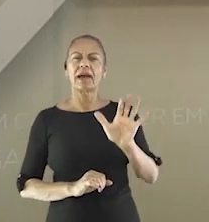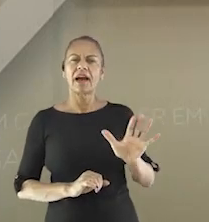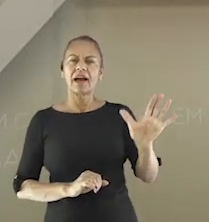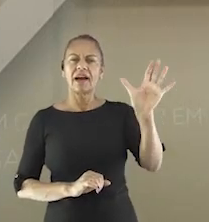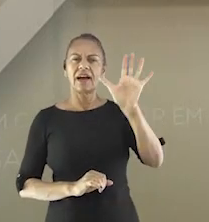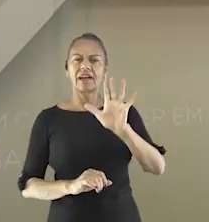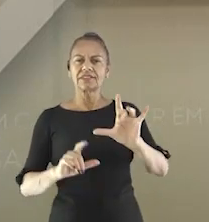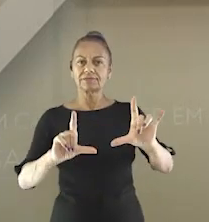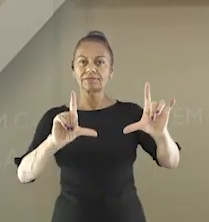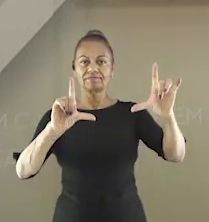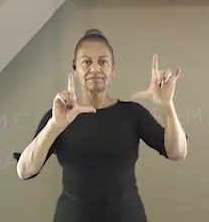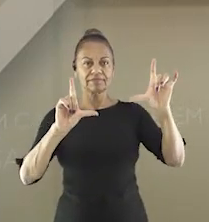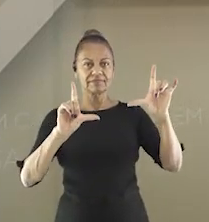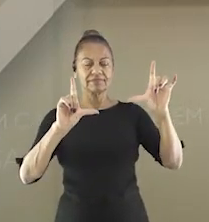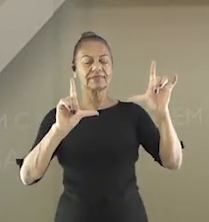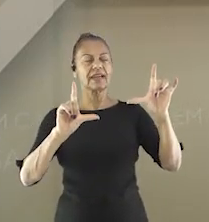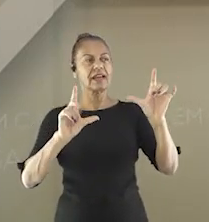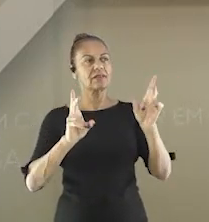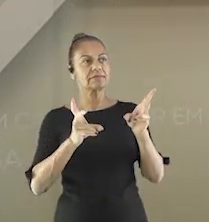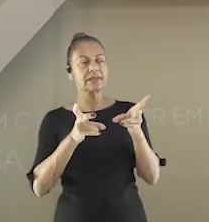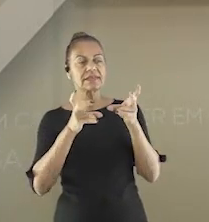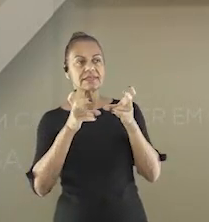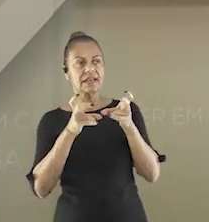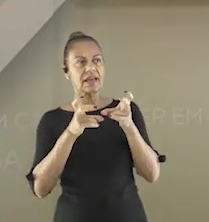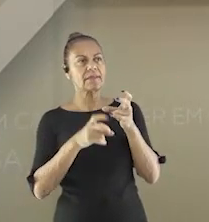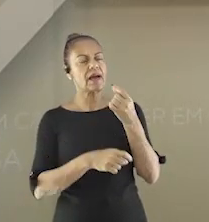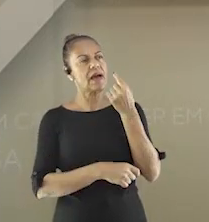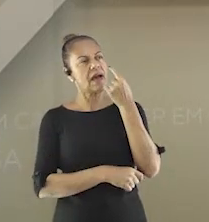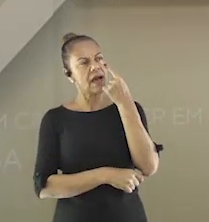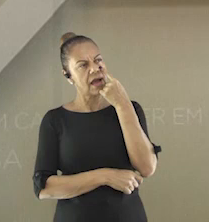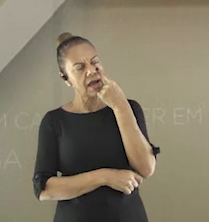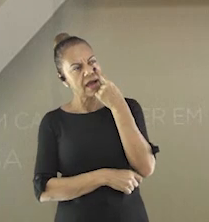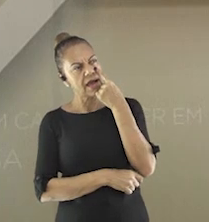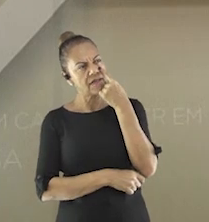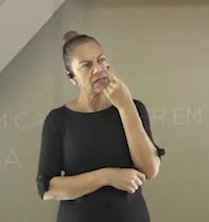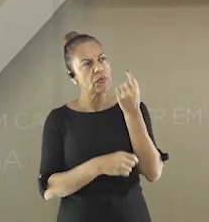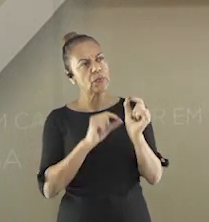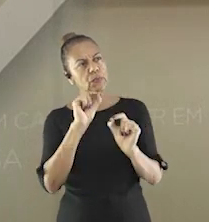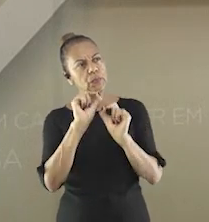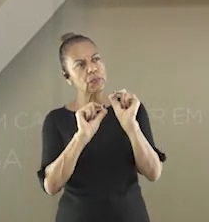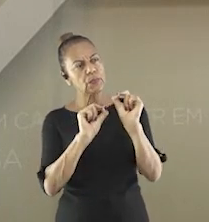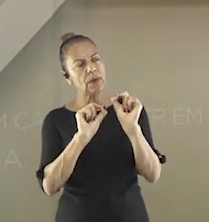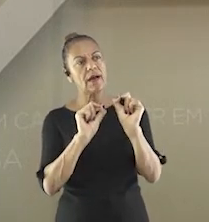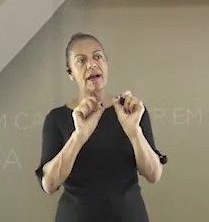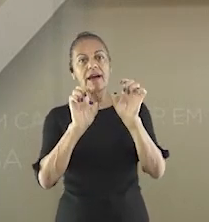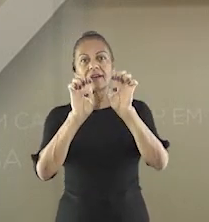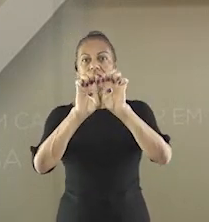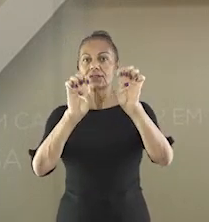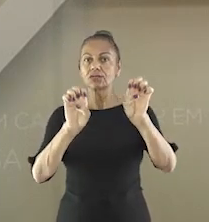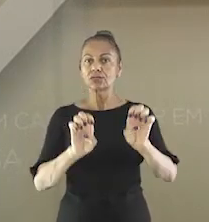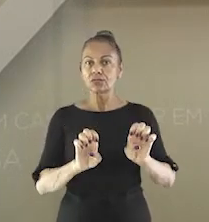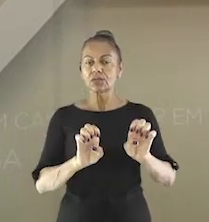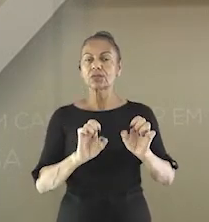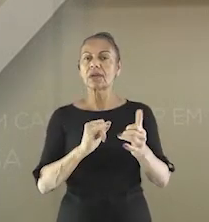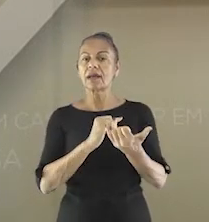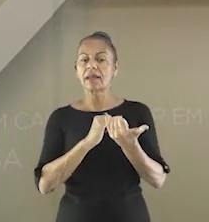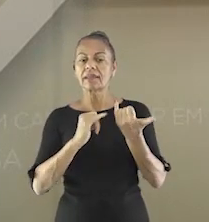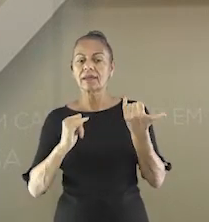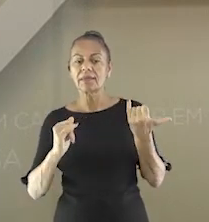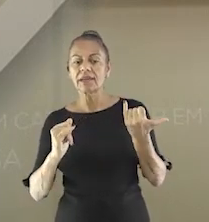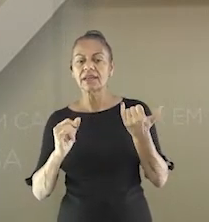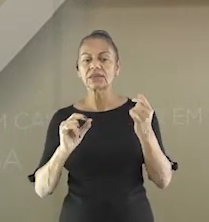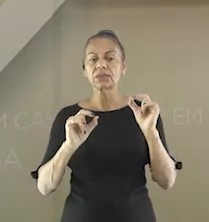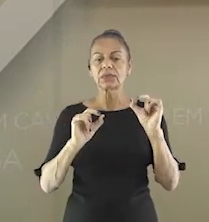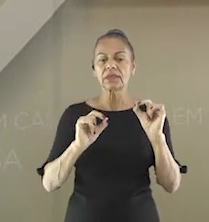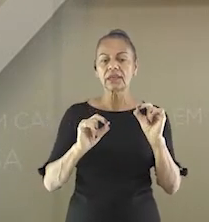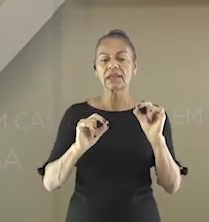tela. Nelas podemos ver estruturas que aparecem e são semelhantes a tendas, né?